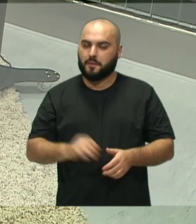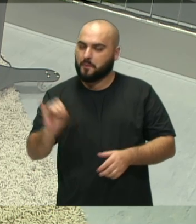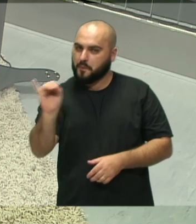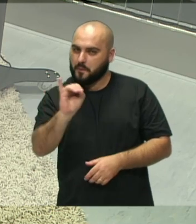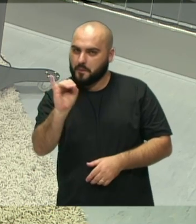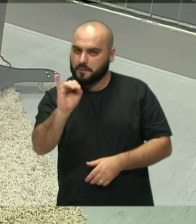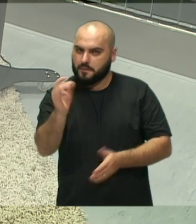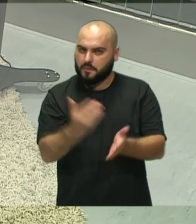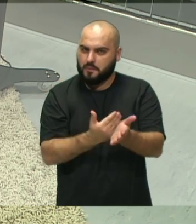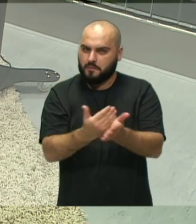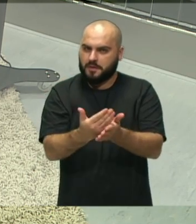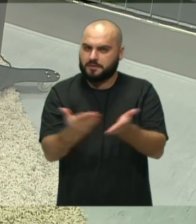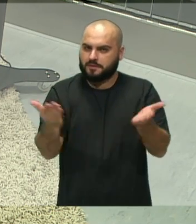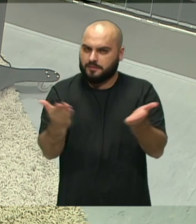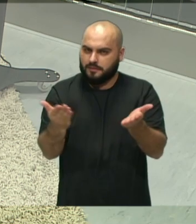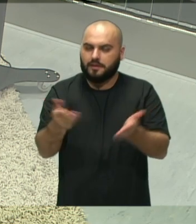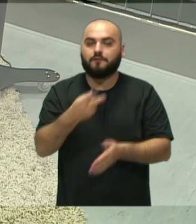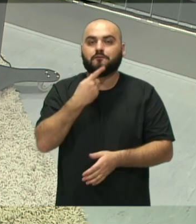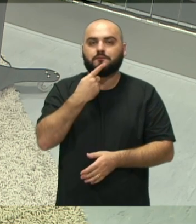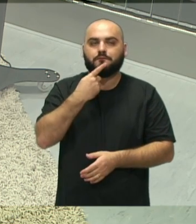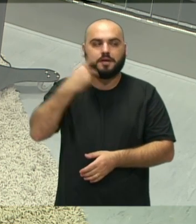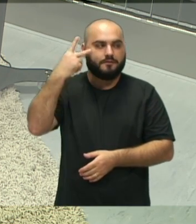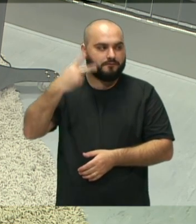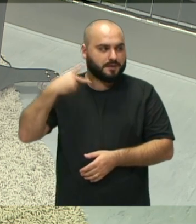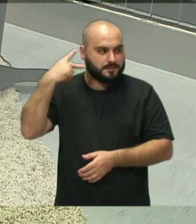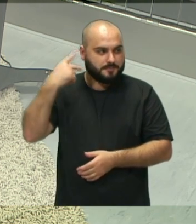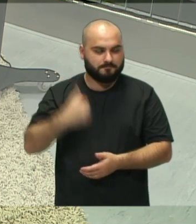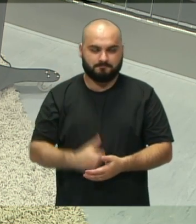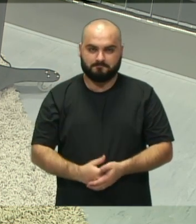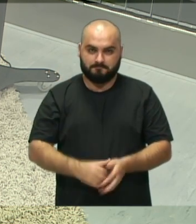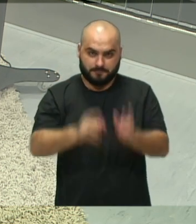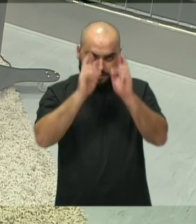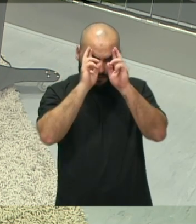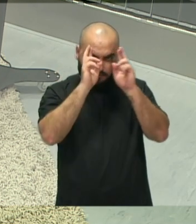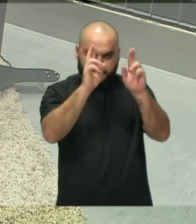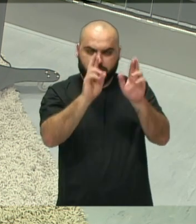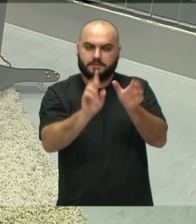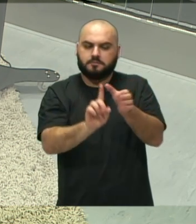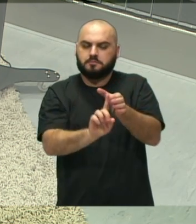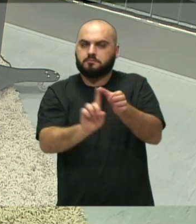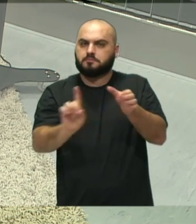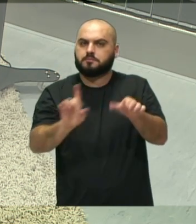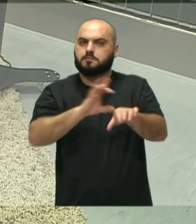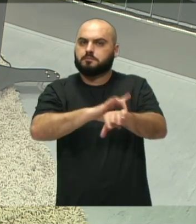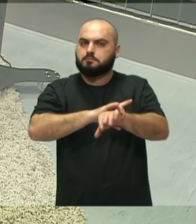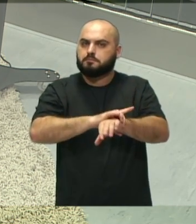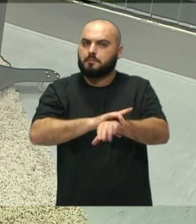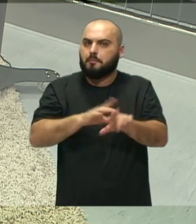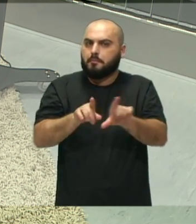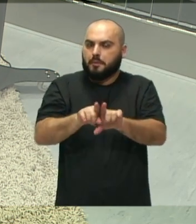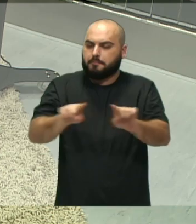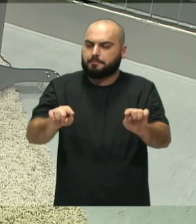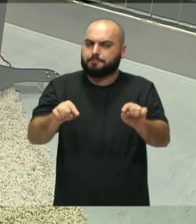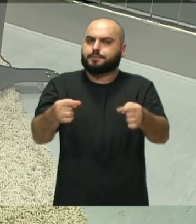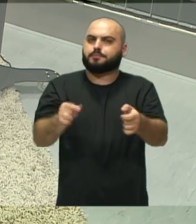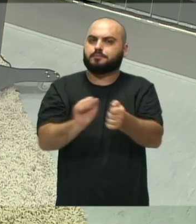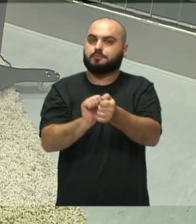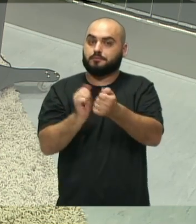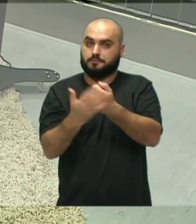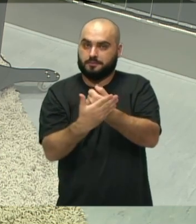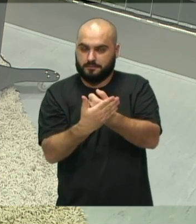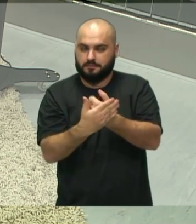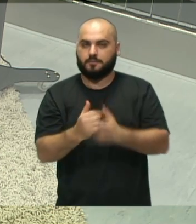Olá, começa agora mais um Fala Vereador. Em respeito às medidas de segurança para enfrentamento da